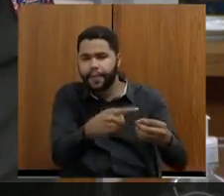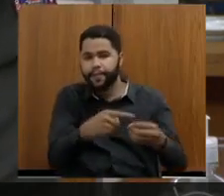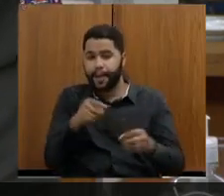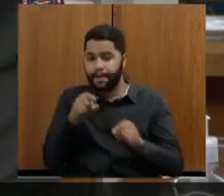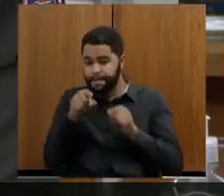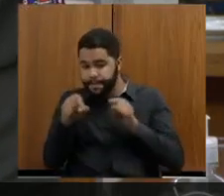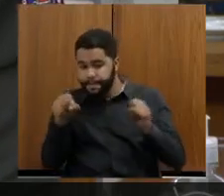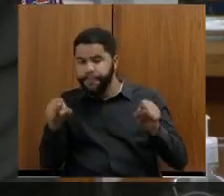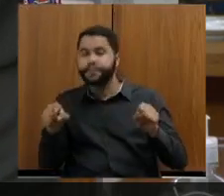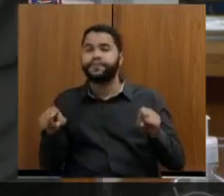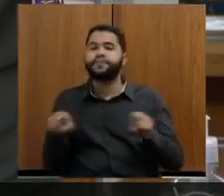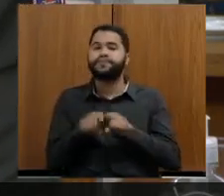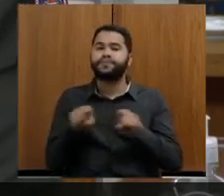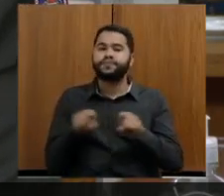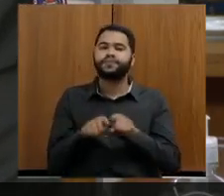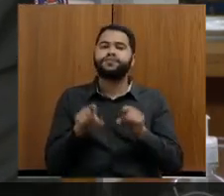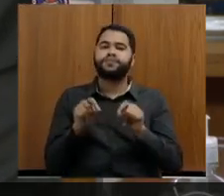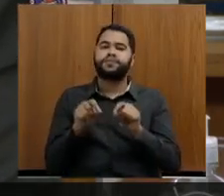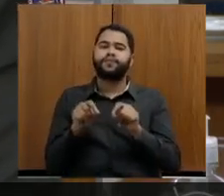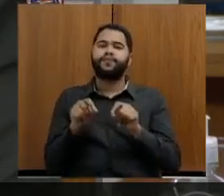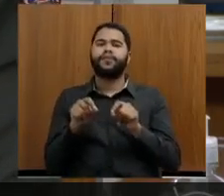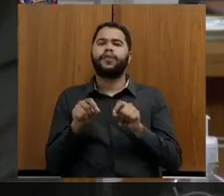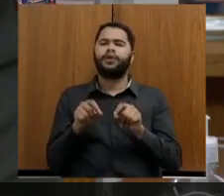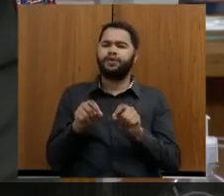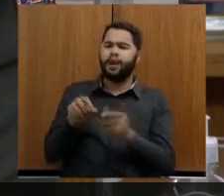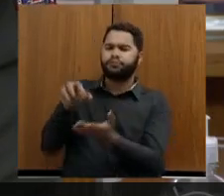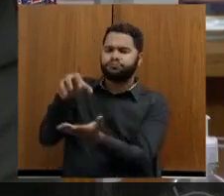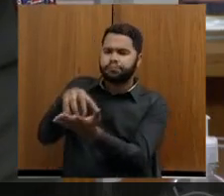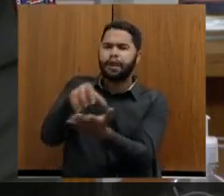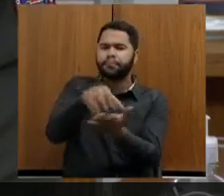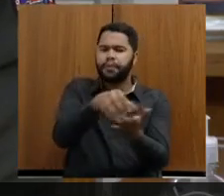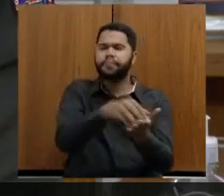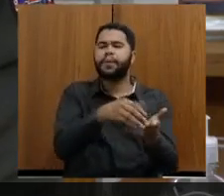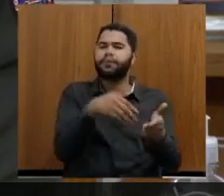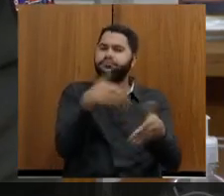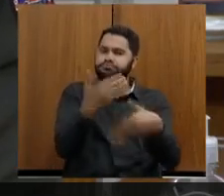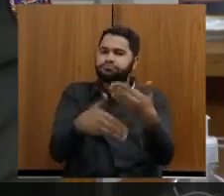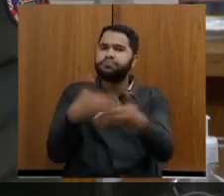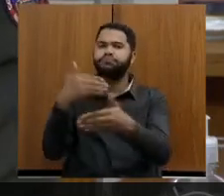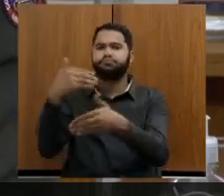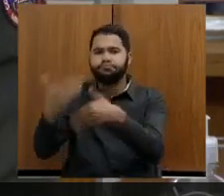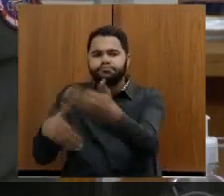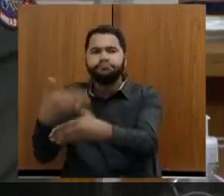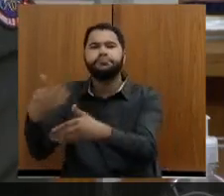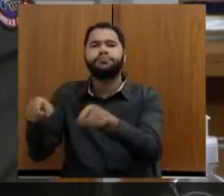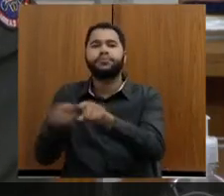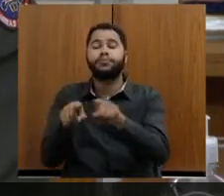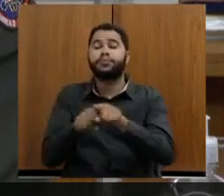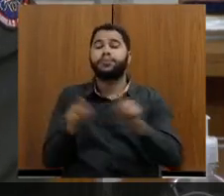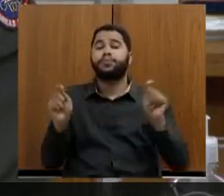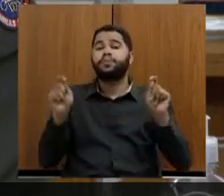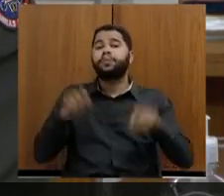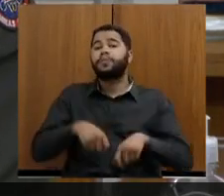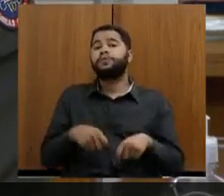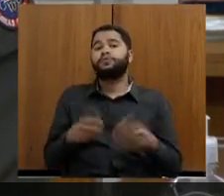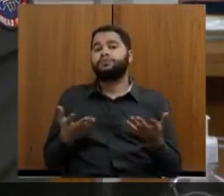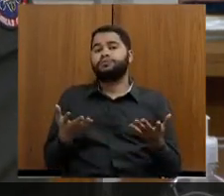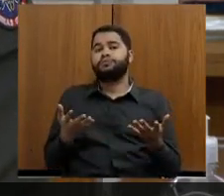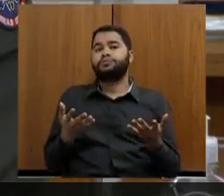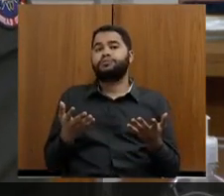operacional entre postos avançados e também a possibilidade aí dia